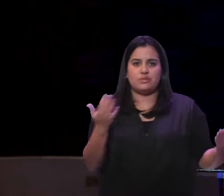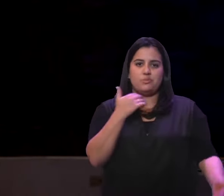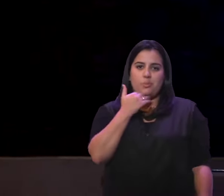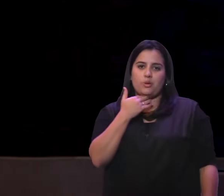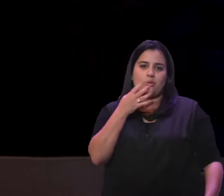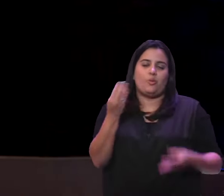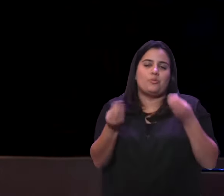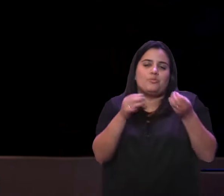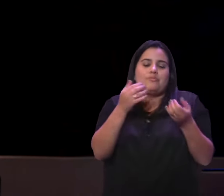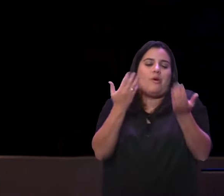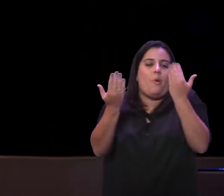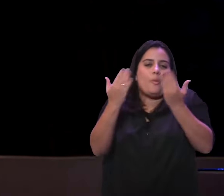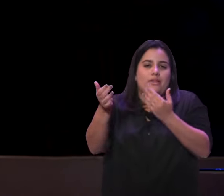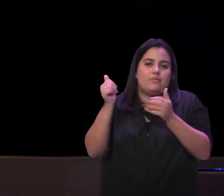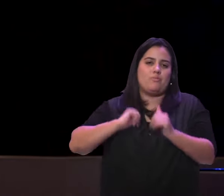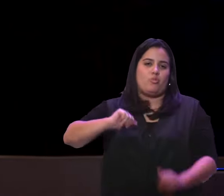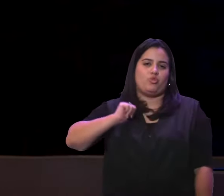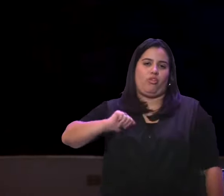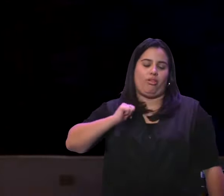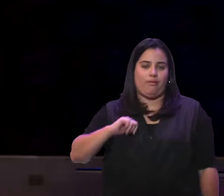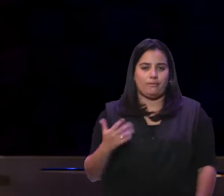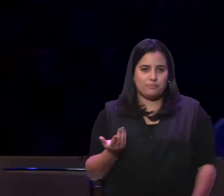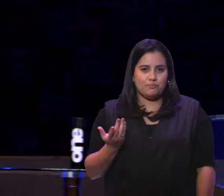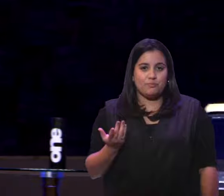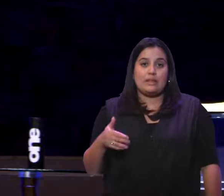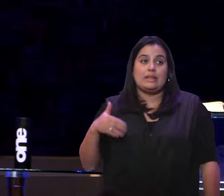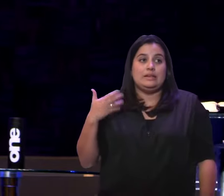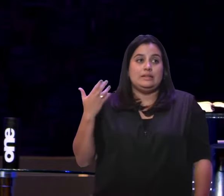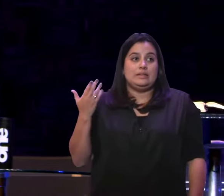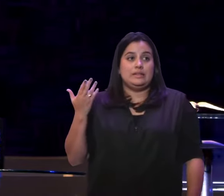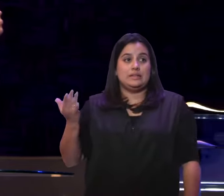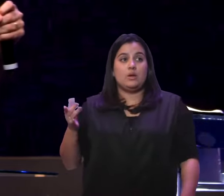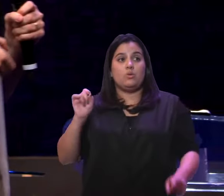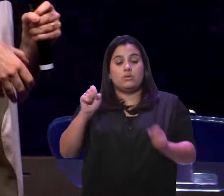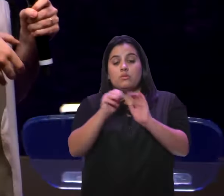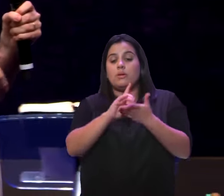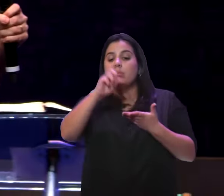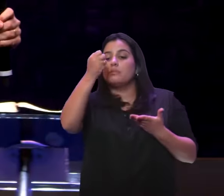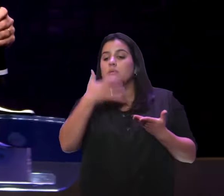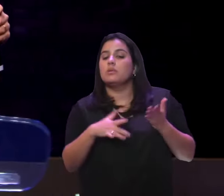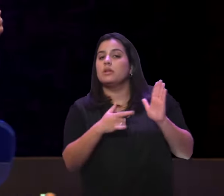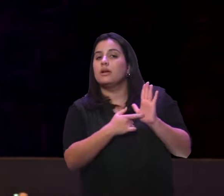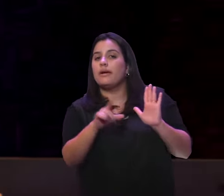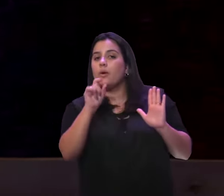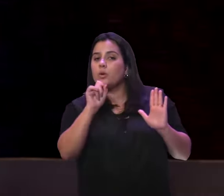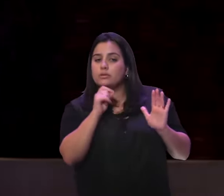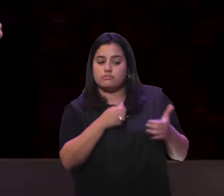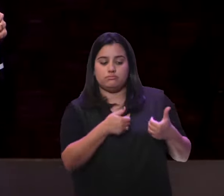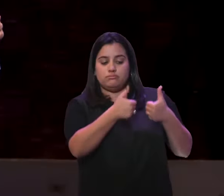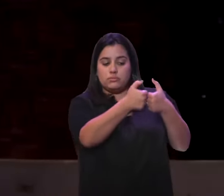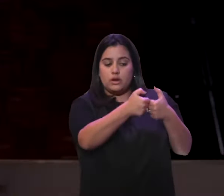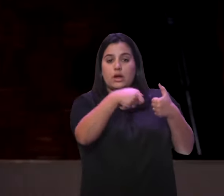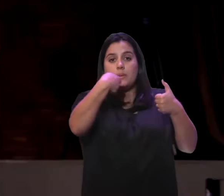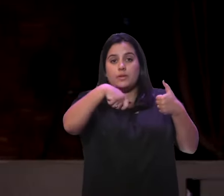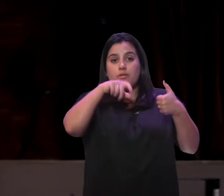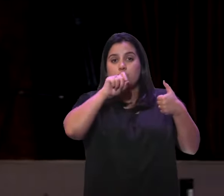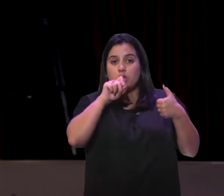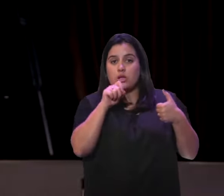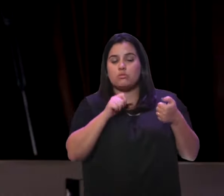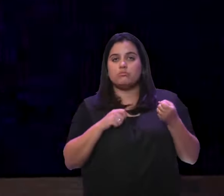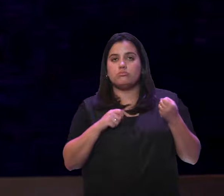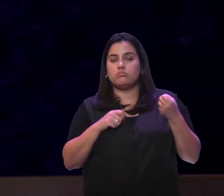do colégio. Então, a Bíblia conta que a arca deveria ser levada com 2